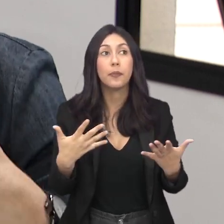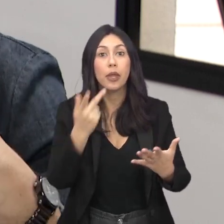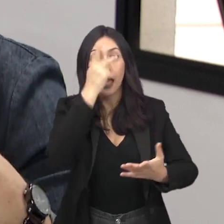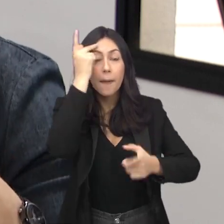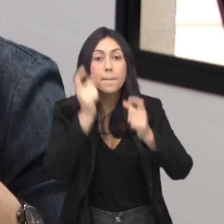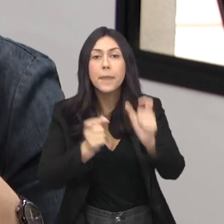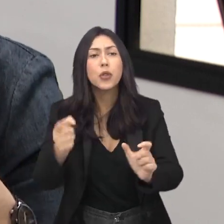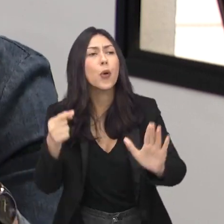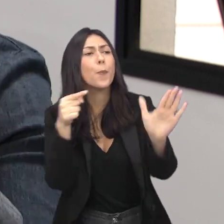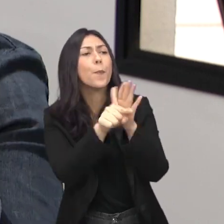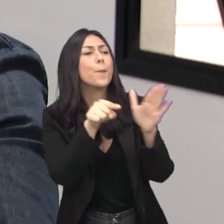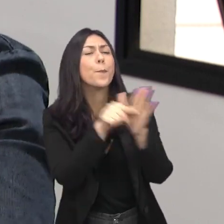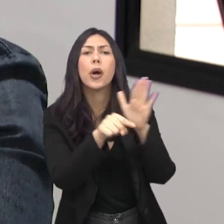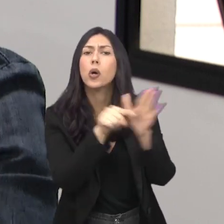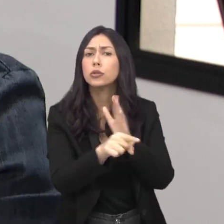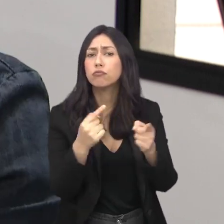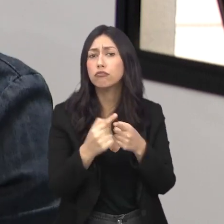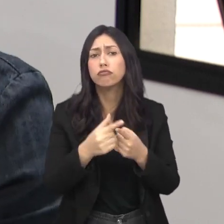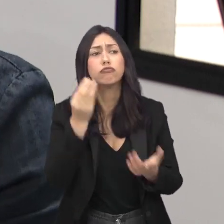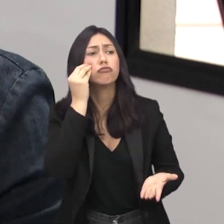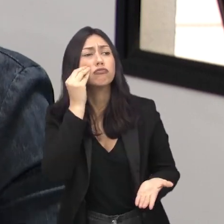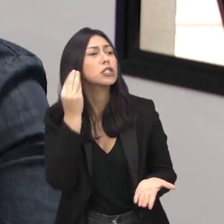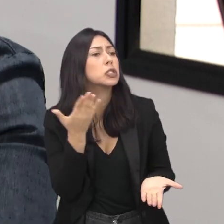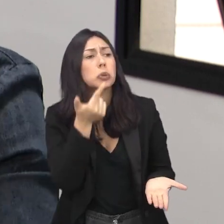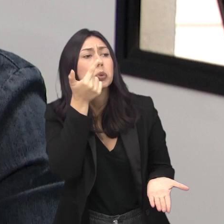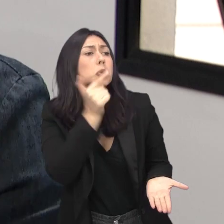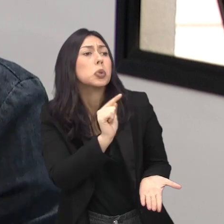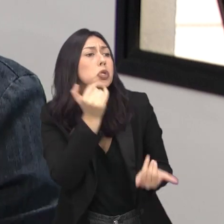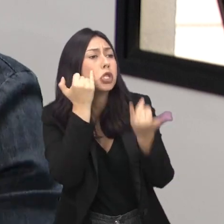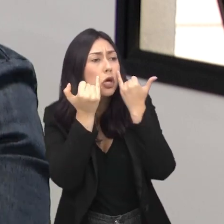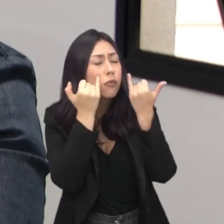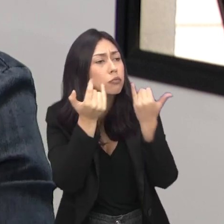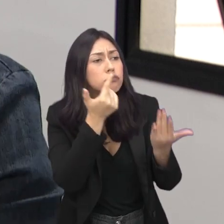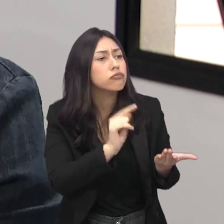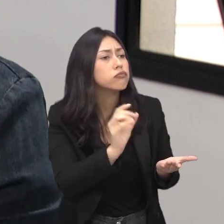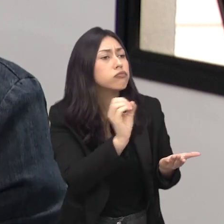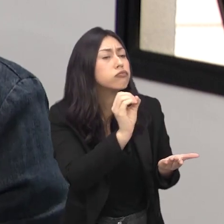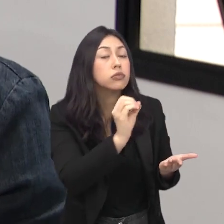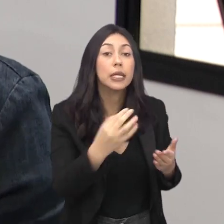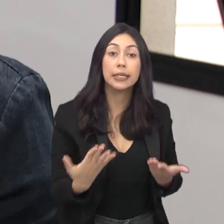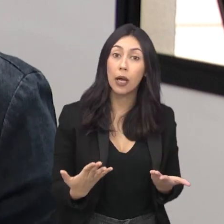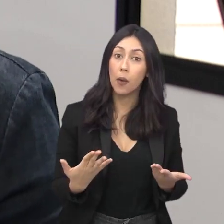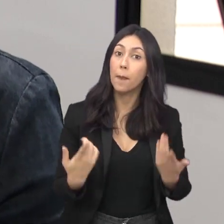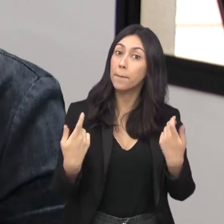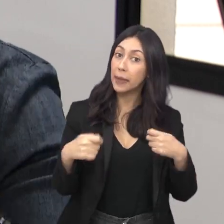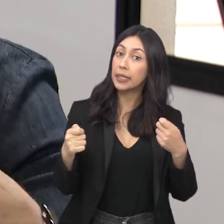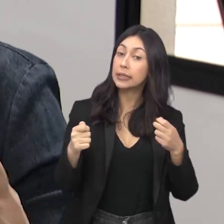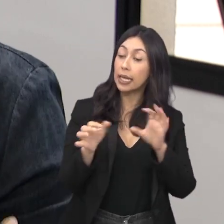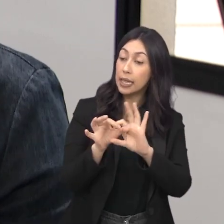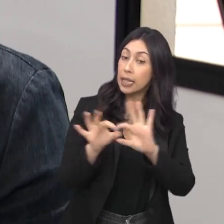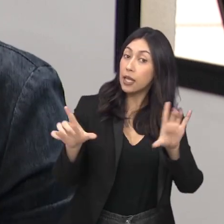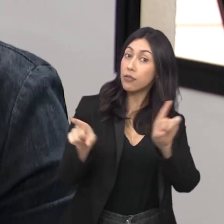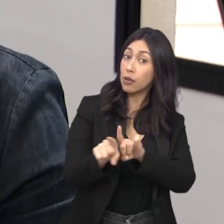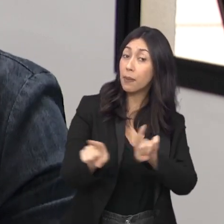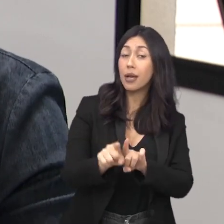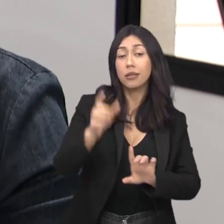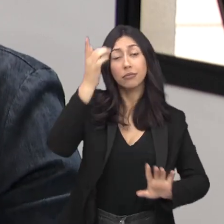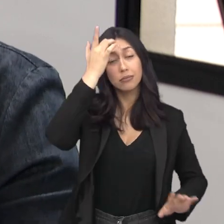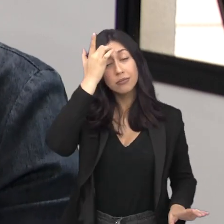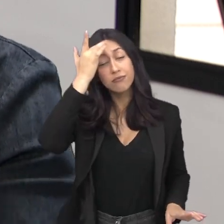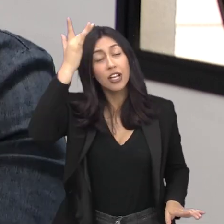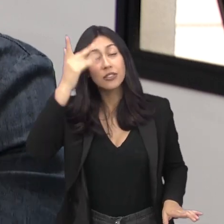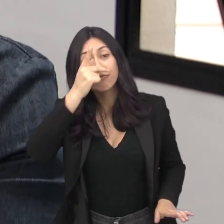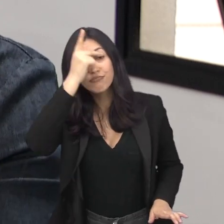precisa, as pessoas questionam muitas vezes que tentam entrar e não conseguem a informação. Então, além de ser transparente, ela tem que